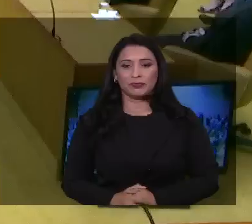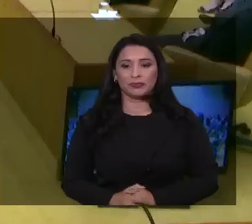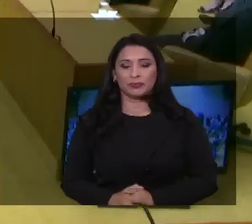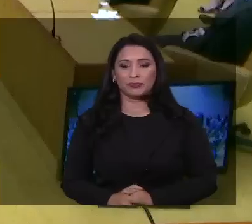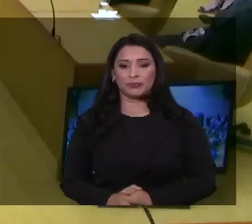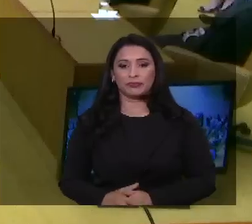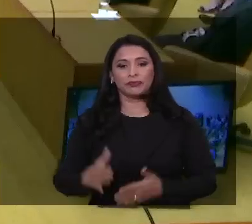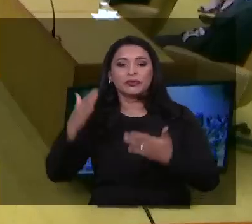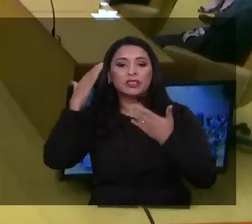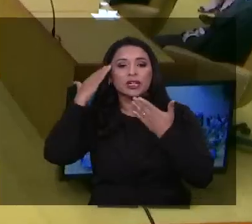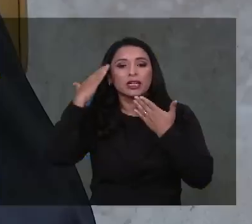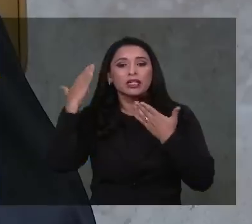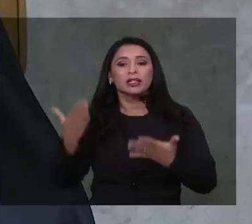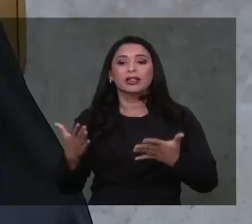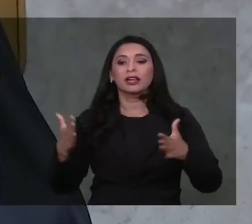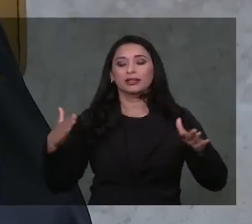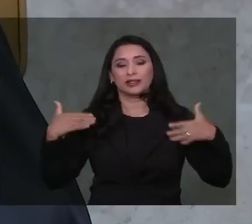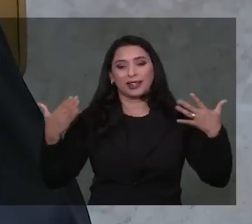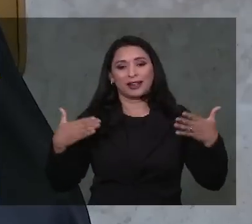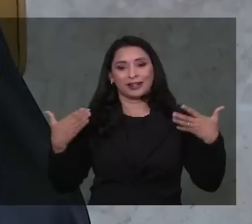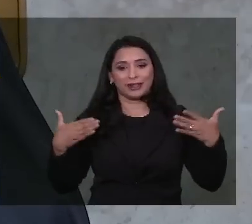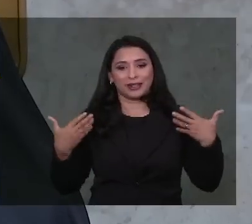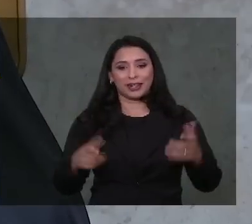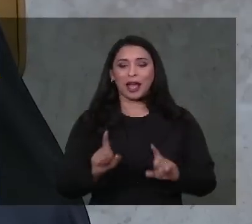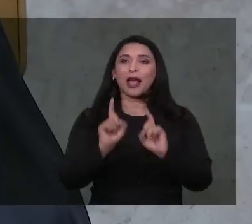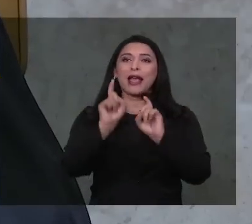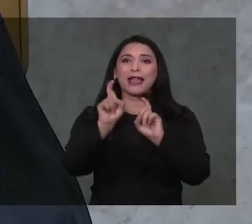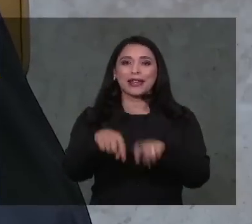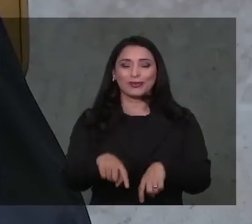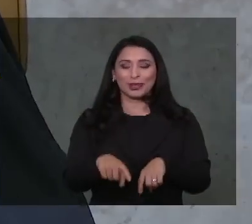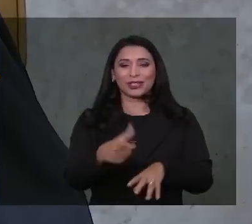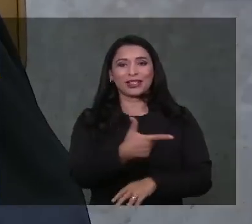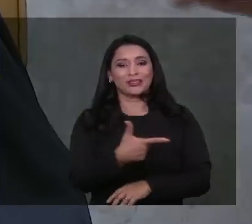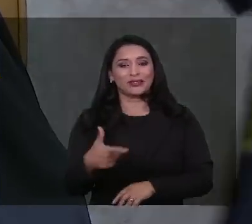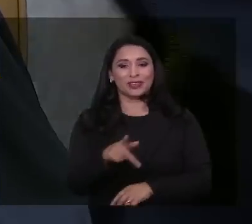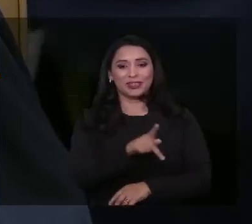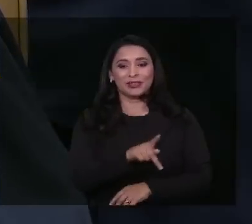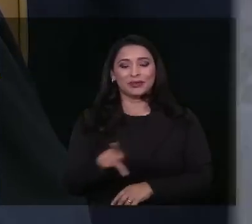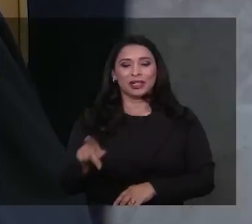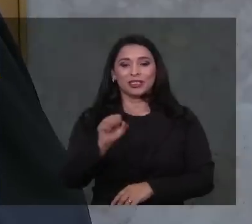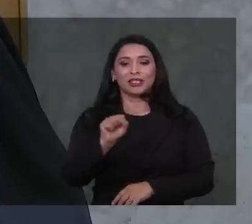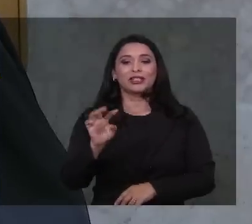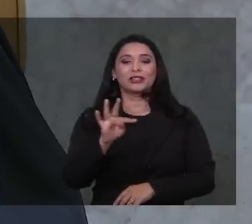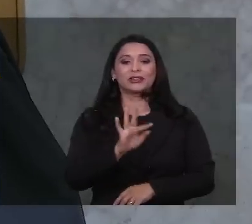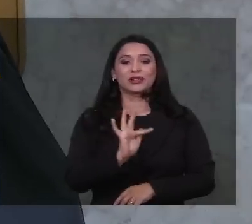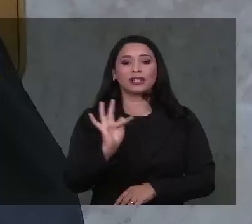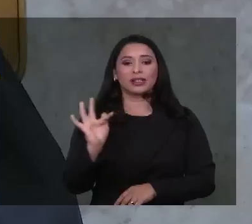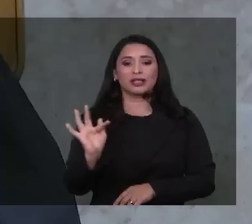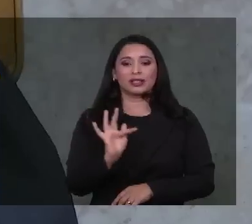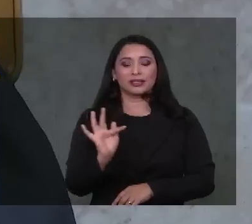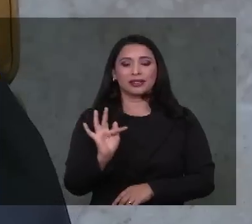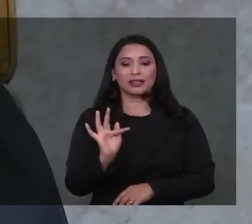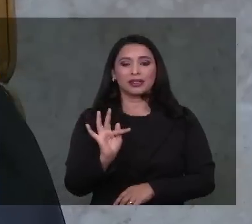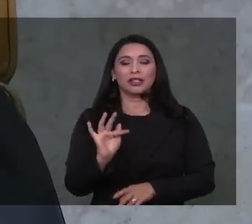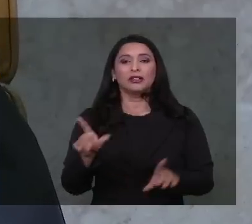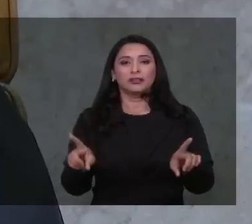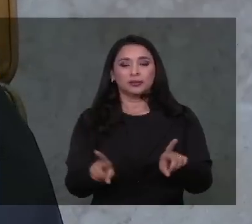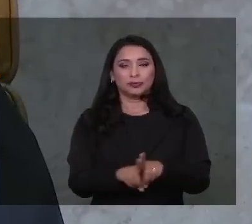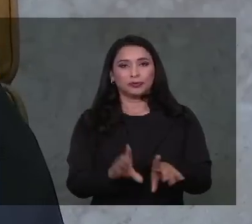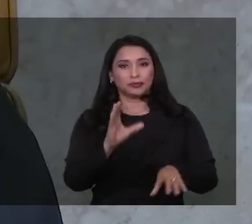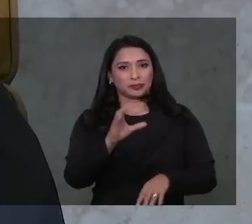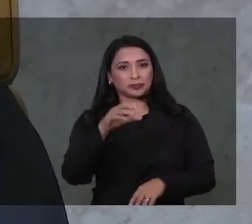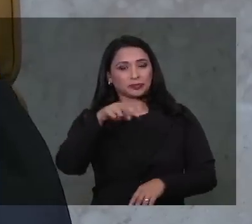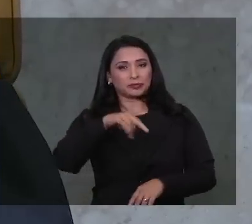Muito grato, com muita alegria, declaro empossado no cargo de vice-presidente do Supremo Tribunal Federal e do Conselho Nacional